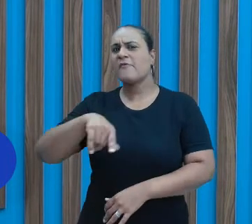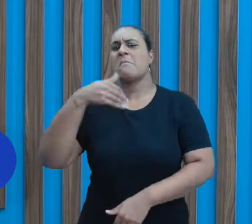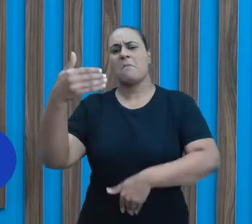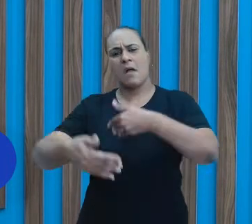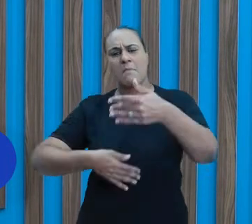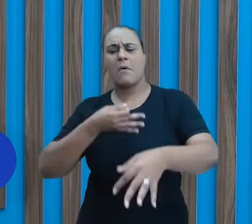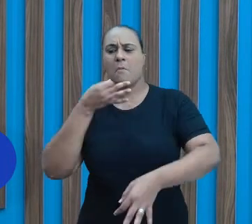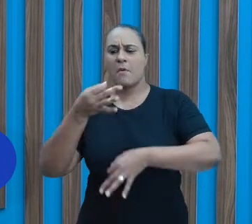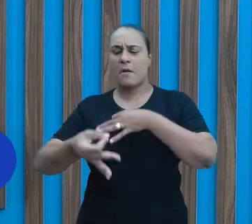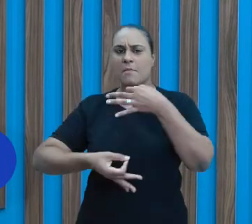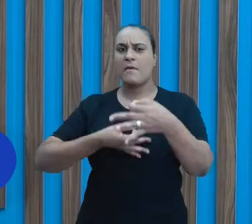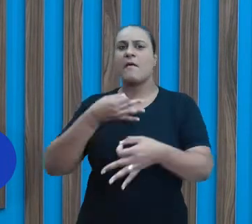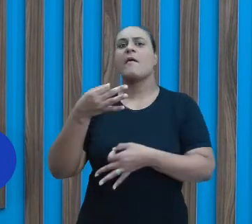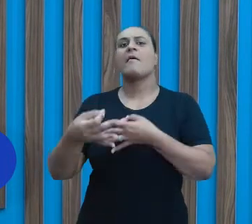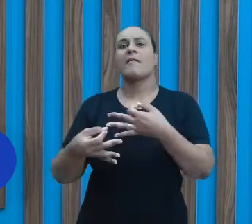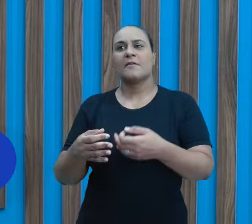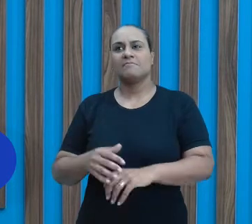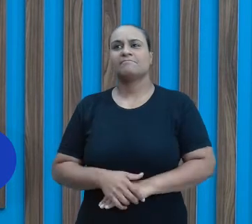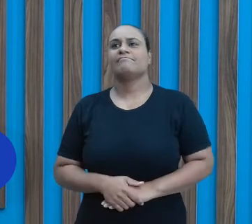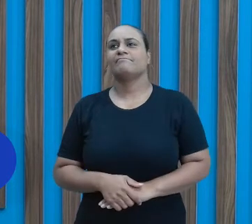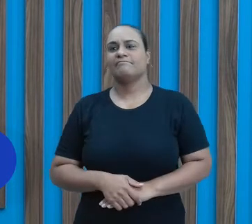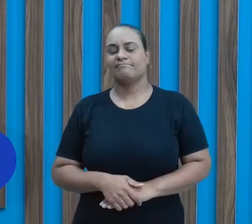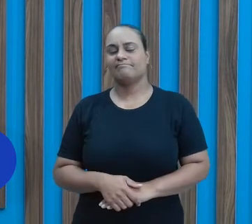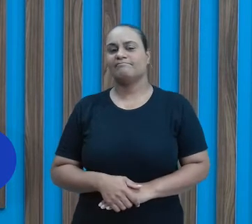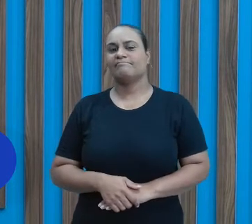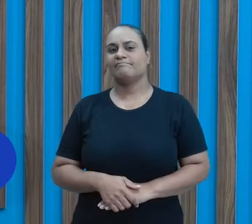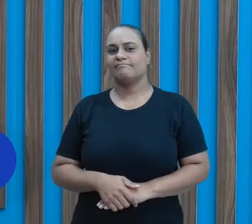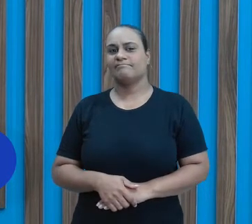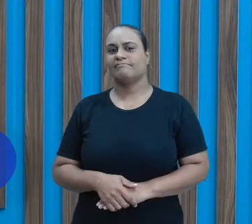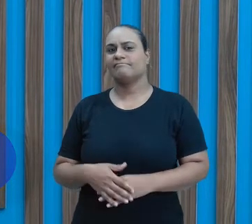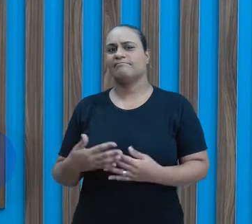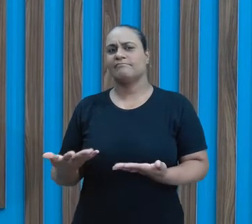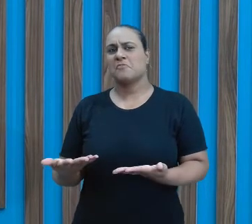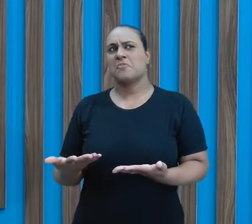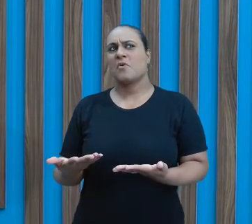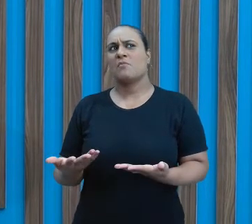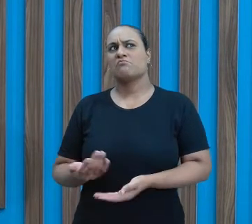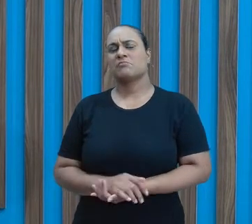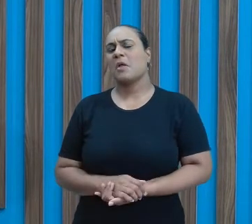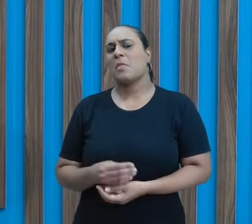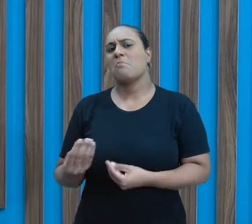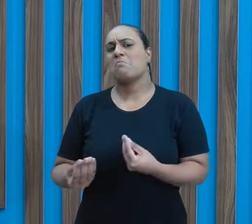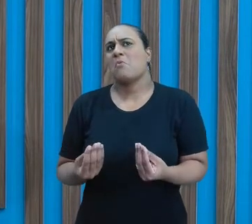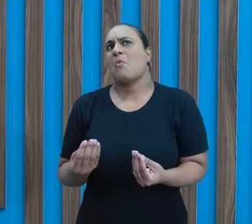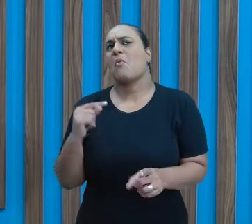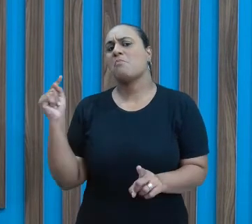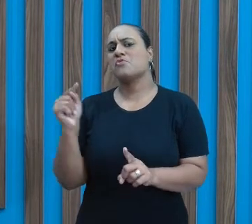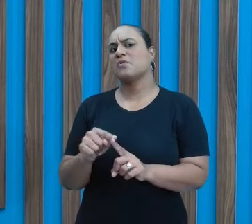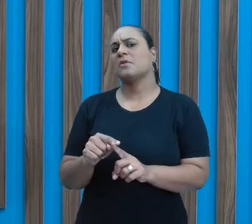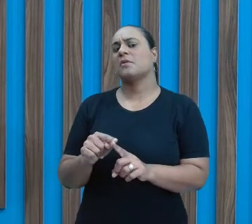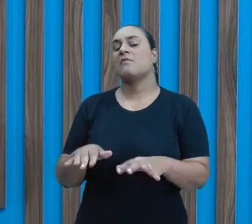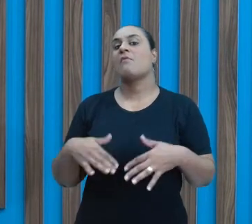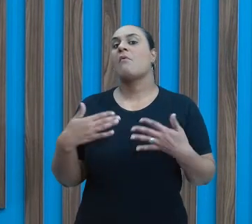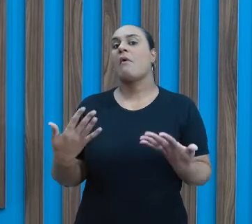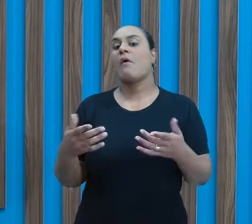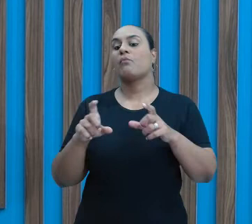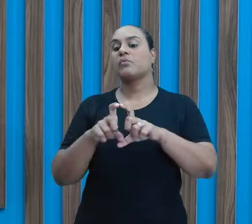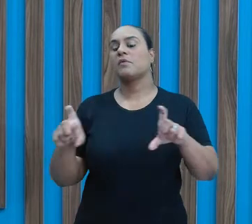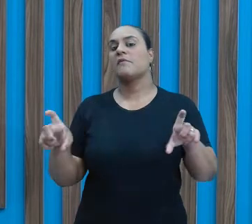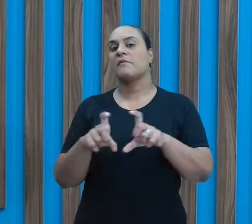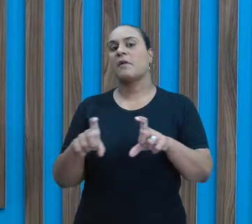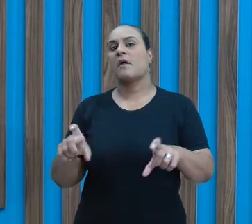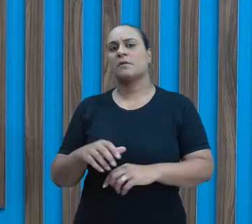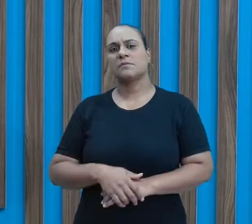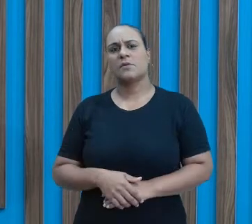é? Com o Graham Bell, ver o que ele quis dizer com isso, o que a gente pode tirar, né? Qual é a lição que a gente pode tirar quando ele